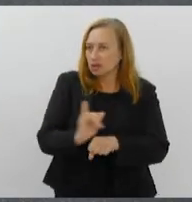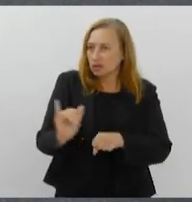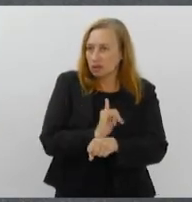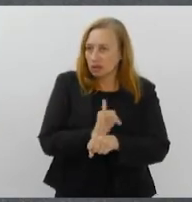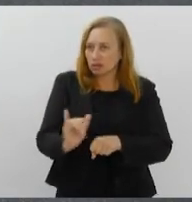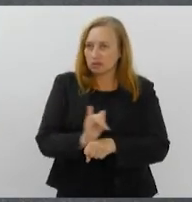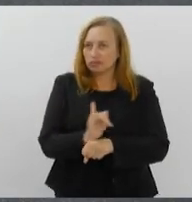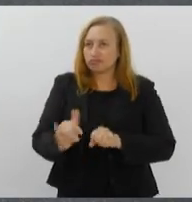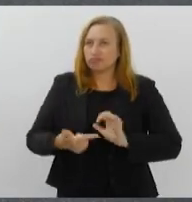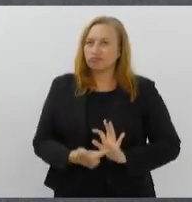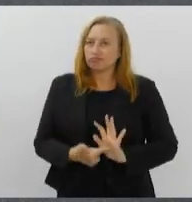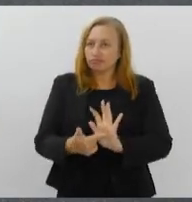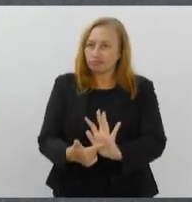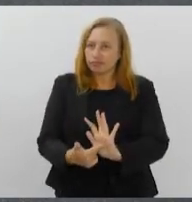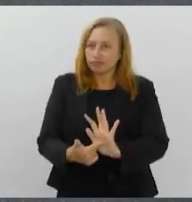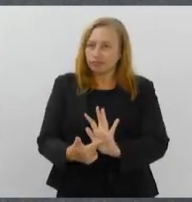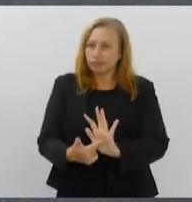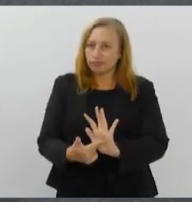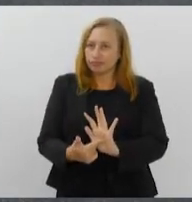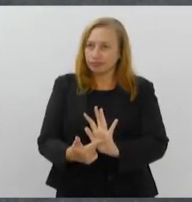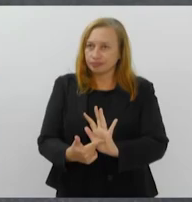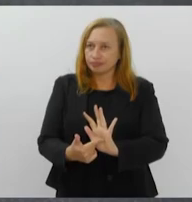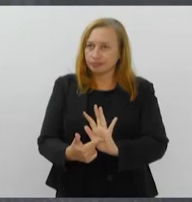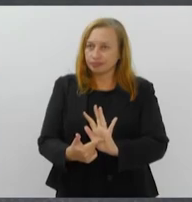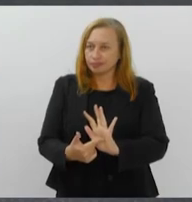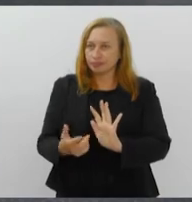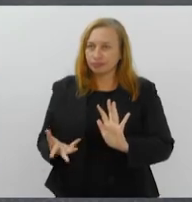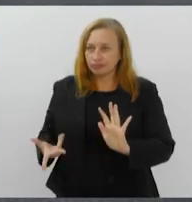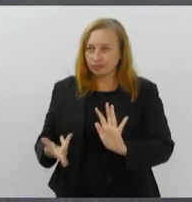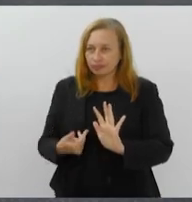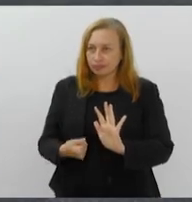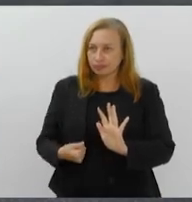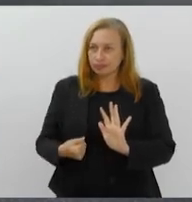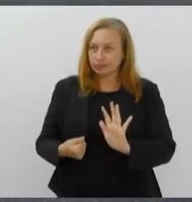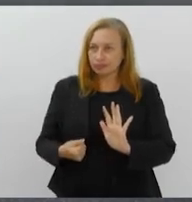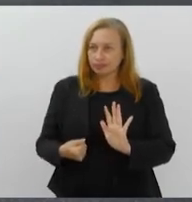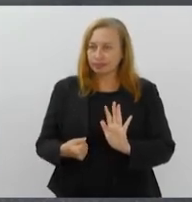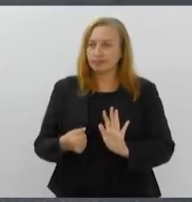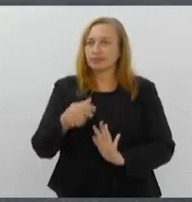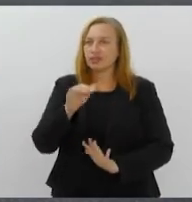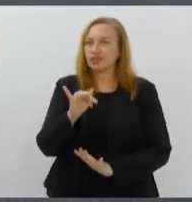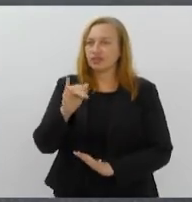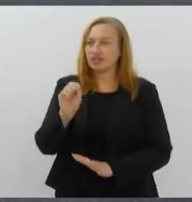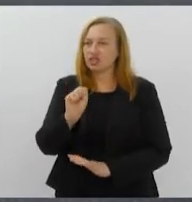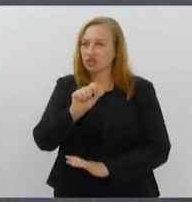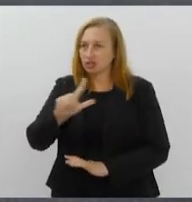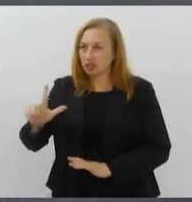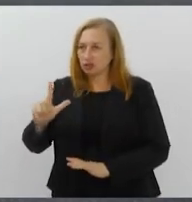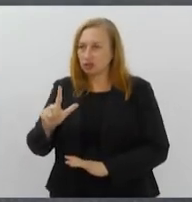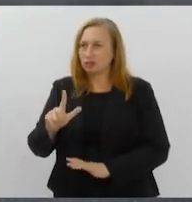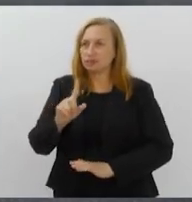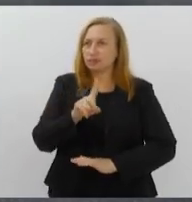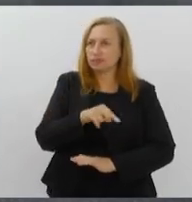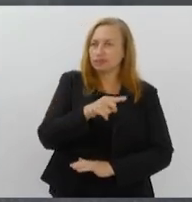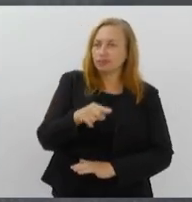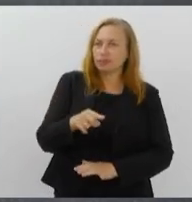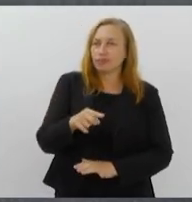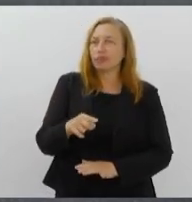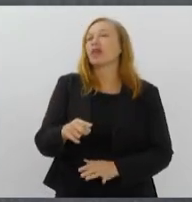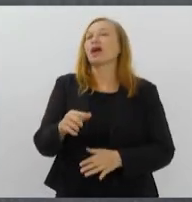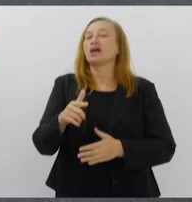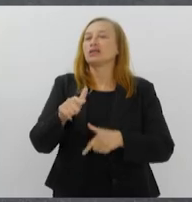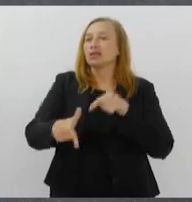que demonstrasse benefícios com aquela renúncia fiscal, como, por exemplo, a geração de empregos de